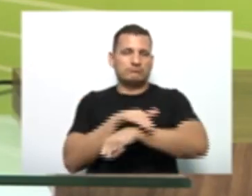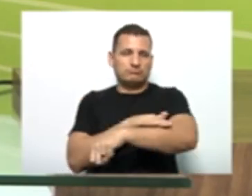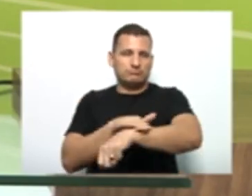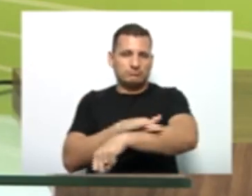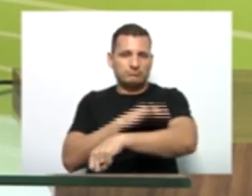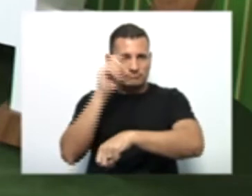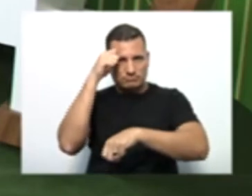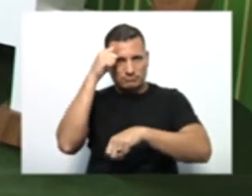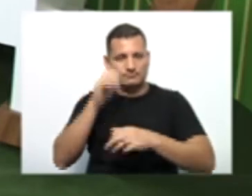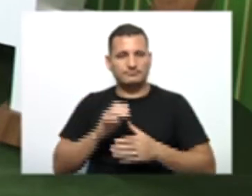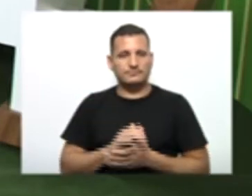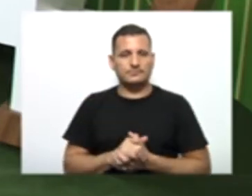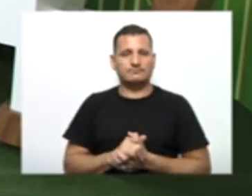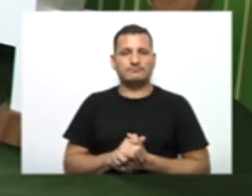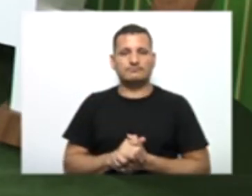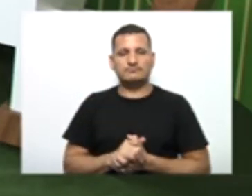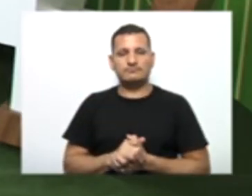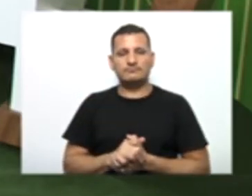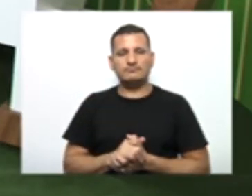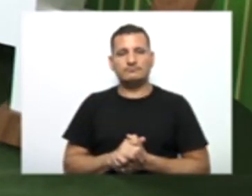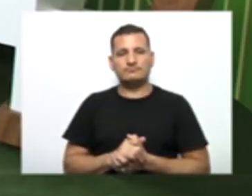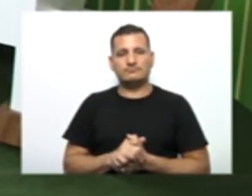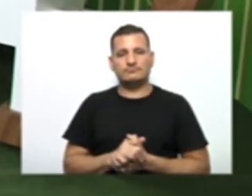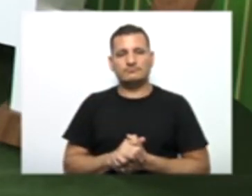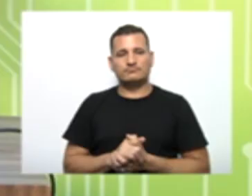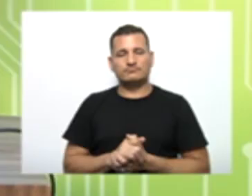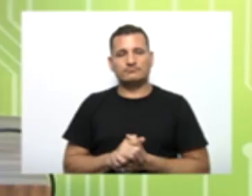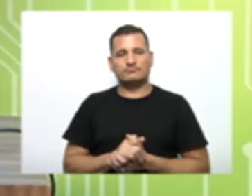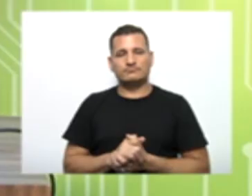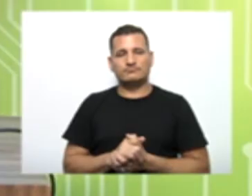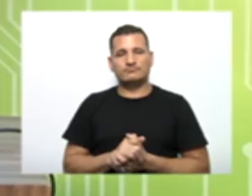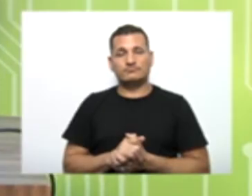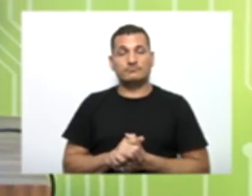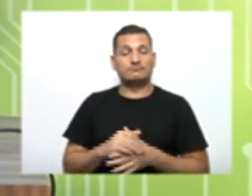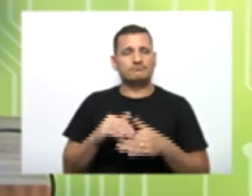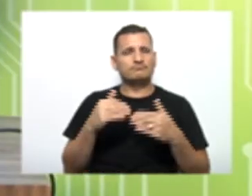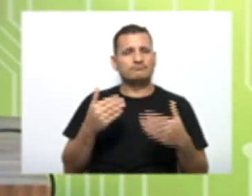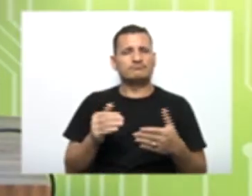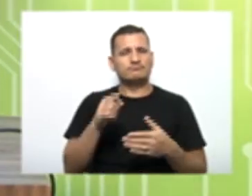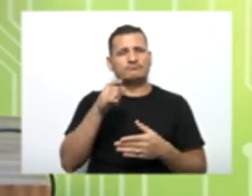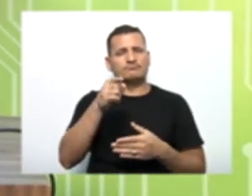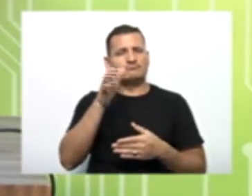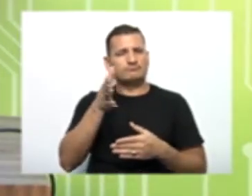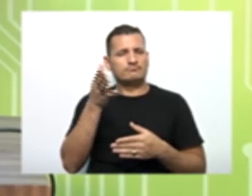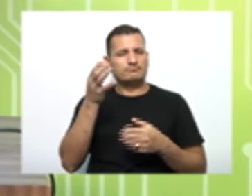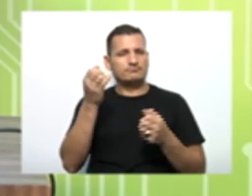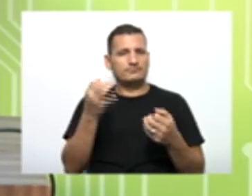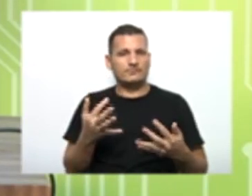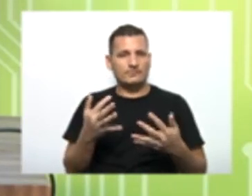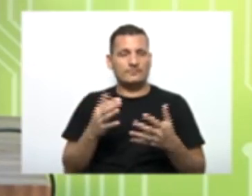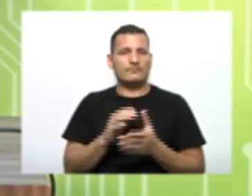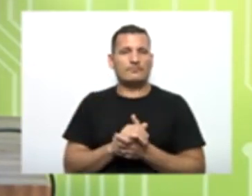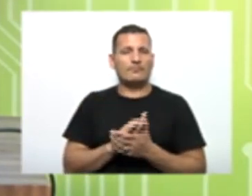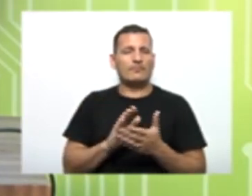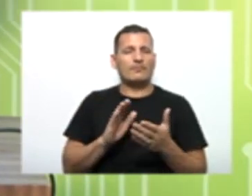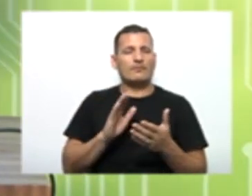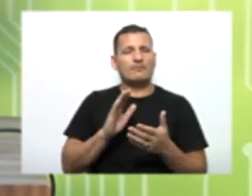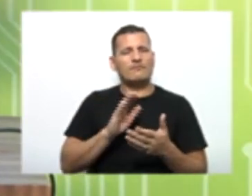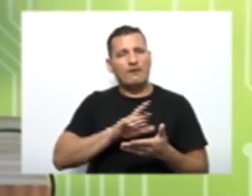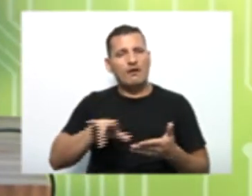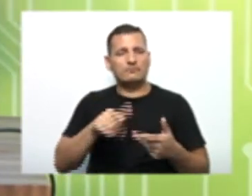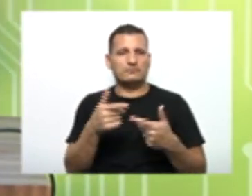de colocar as ideias no papel. Isso é fundamental. Isso é fundamental num processo seletivo, no Enem, isso